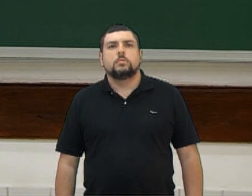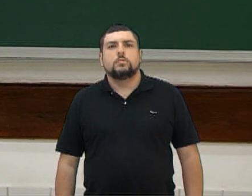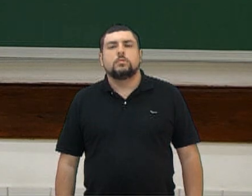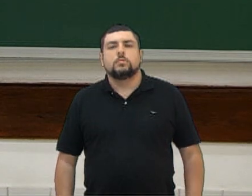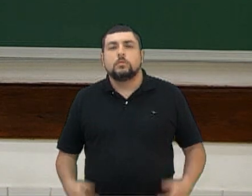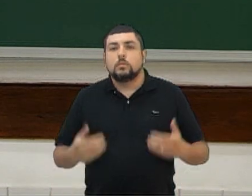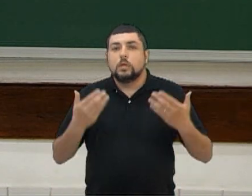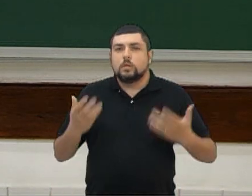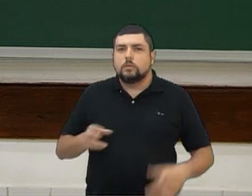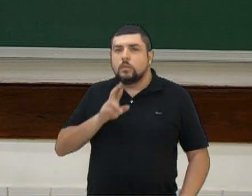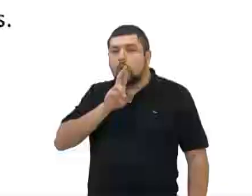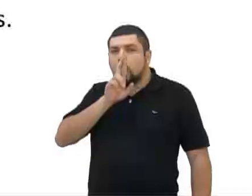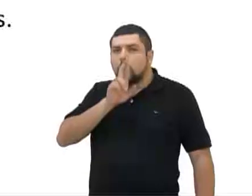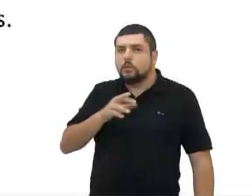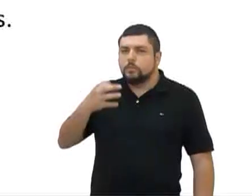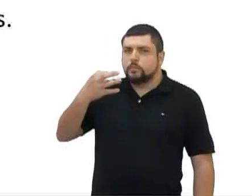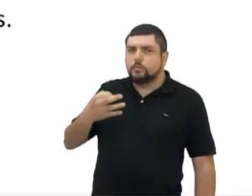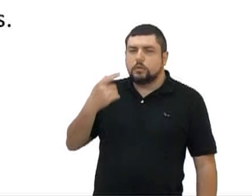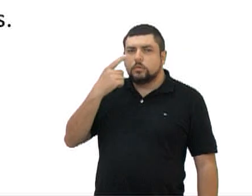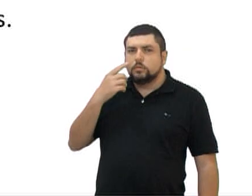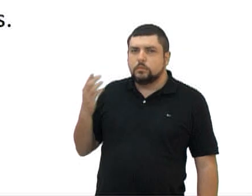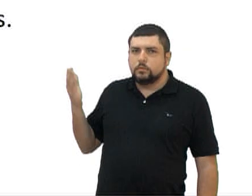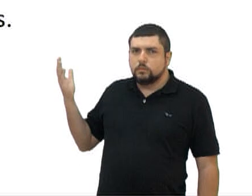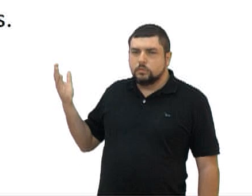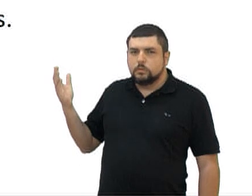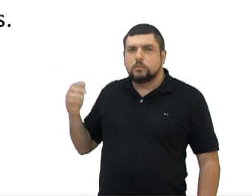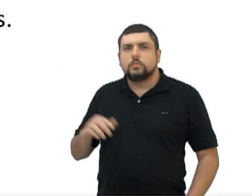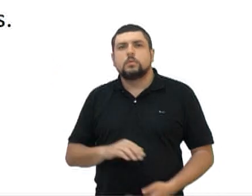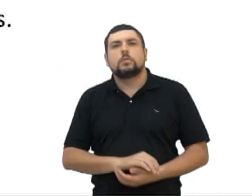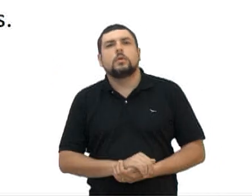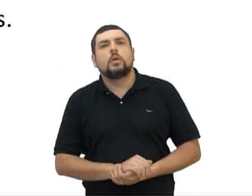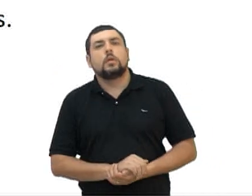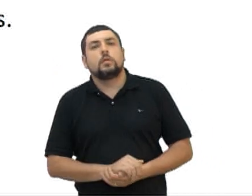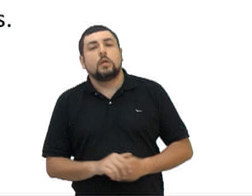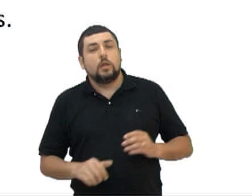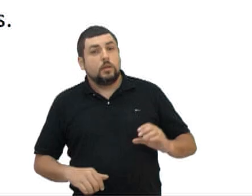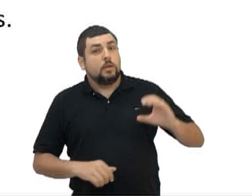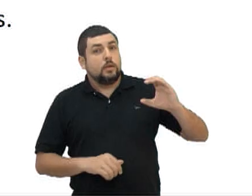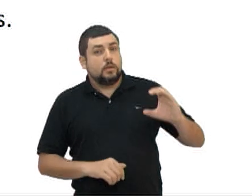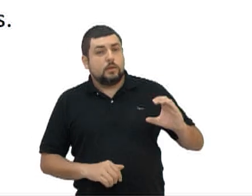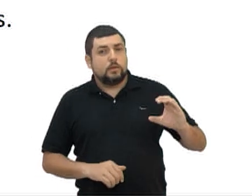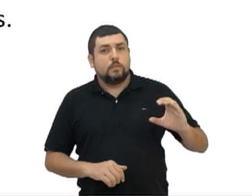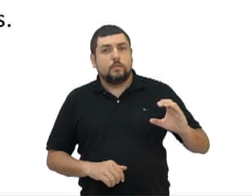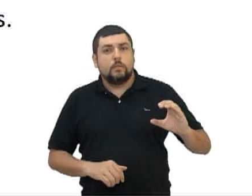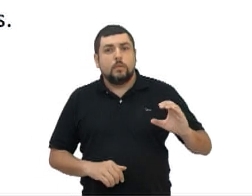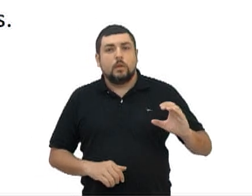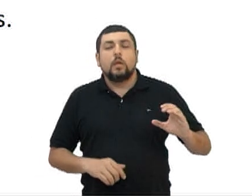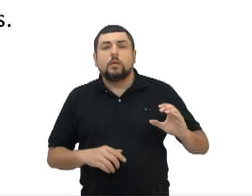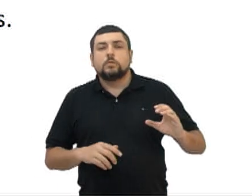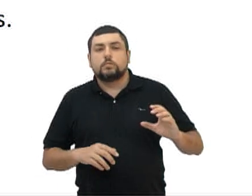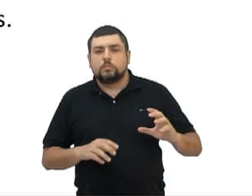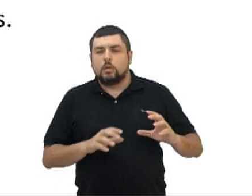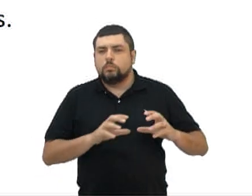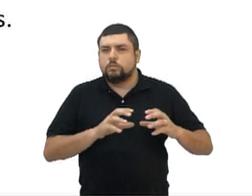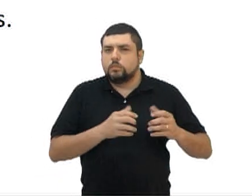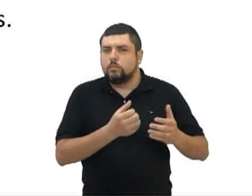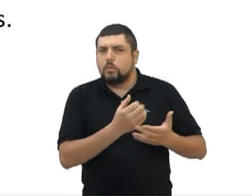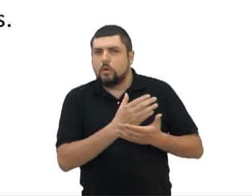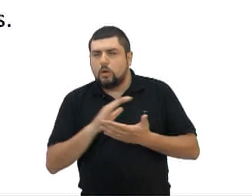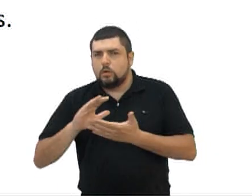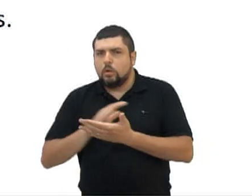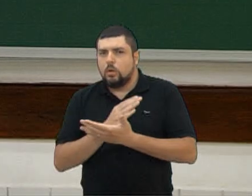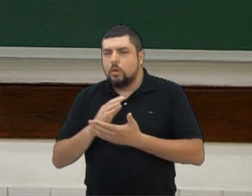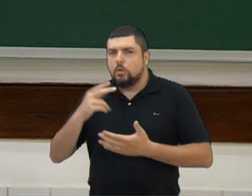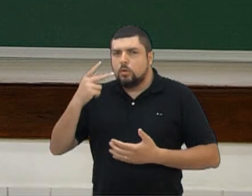Então, a resposta lá do nosso exercício do Enem, C, presença de políticos com trajetórias no regime autoritário. A gente tem políticos